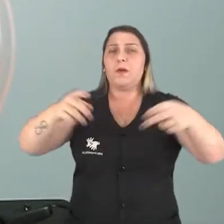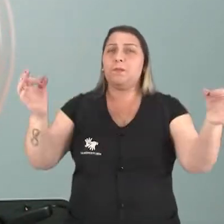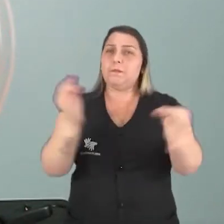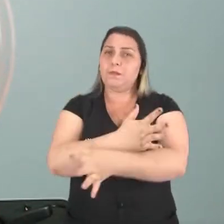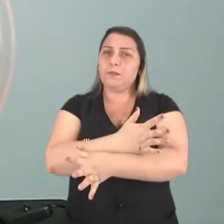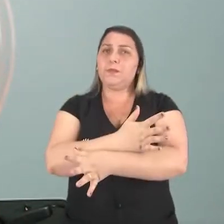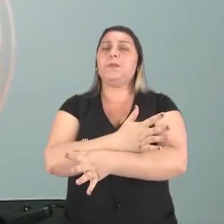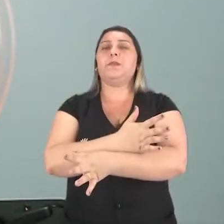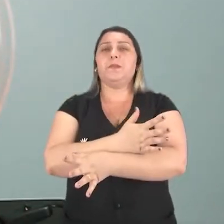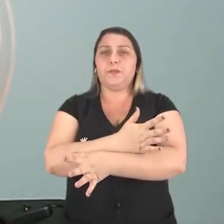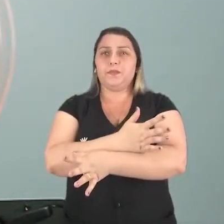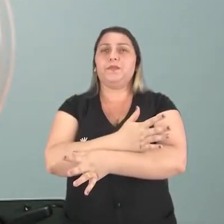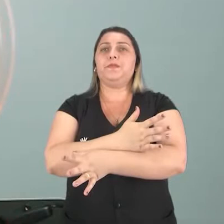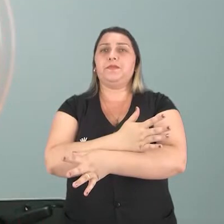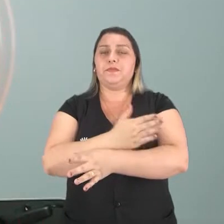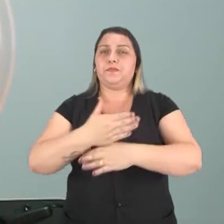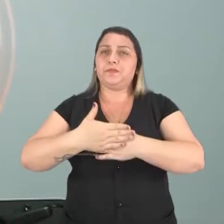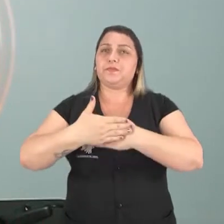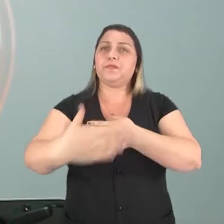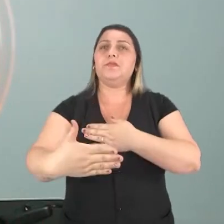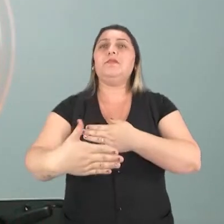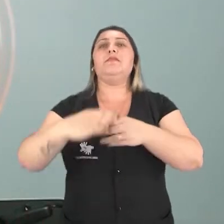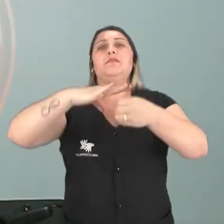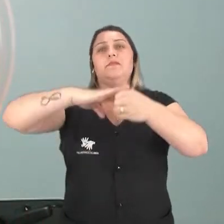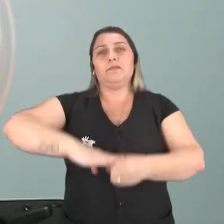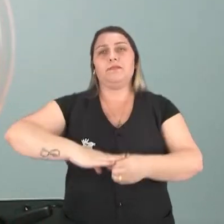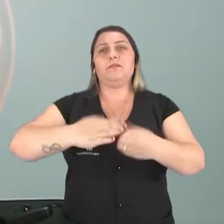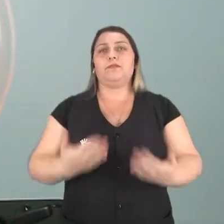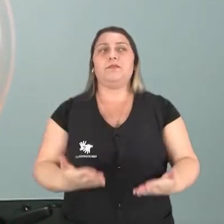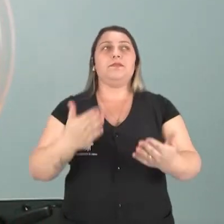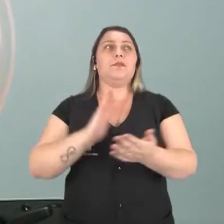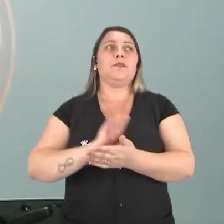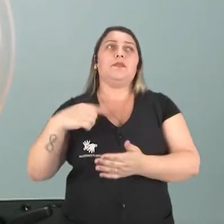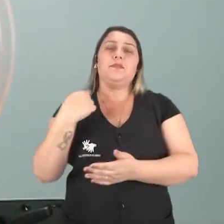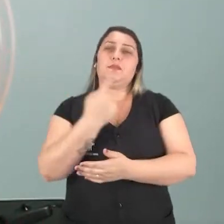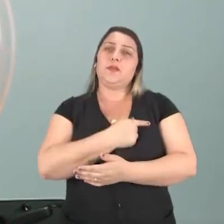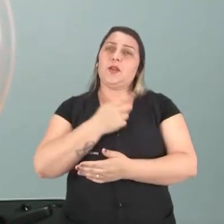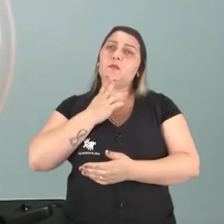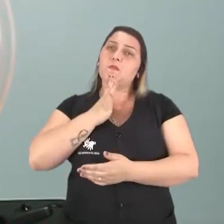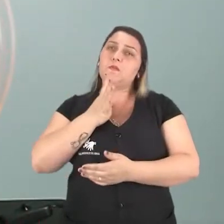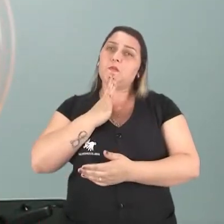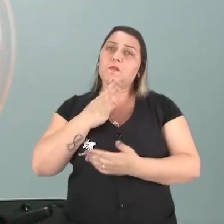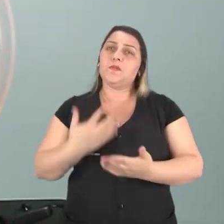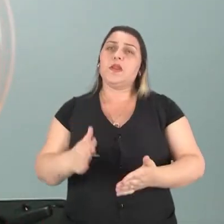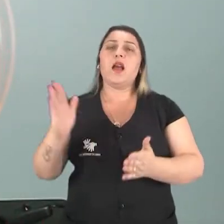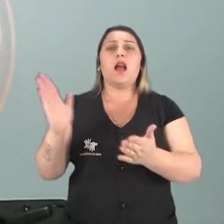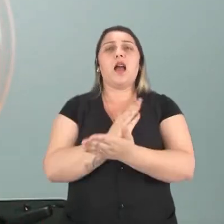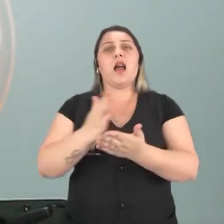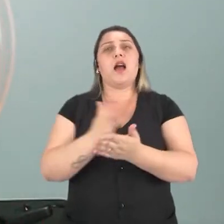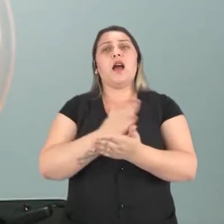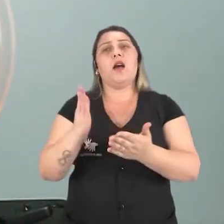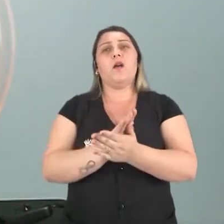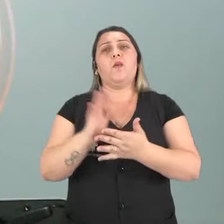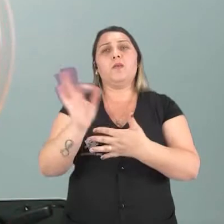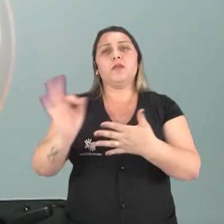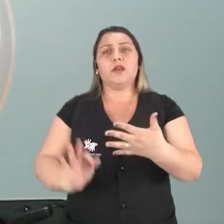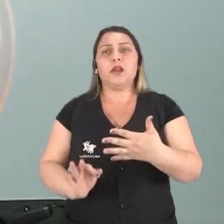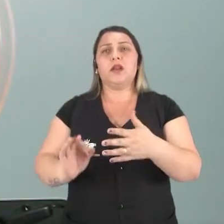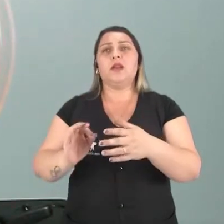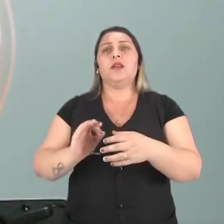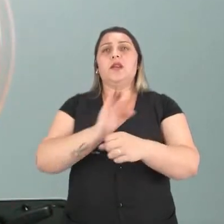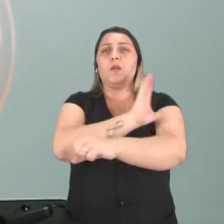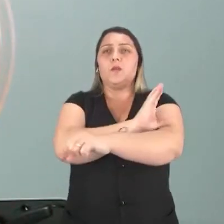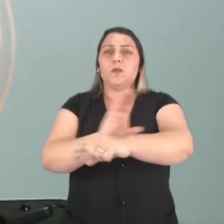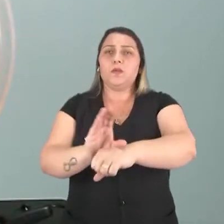formada lá foi a partir dessa colonização. E nós vamos conhecer alguns aspectos culturais,